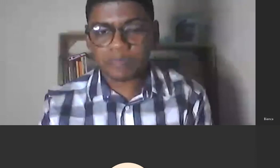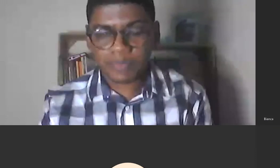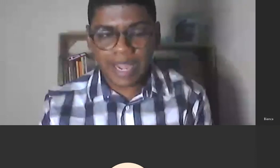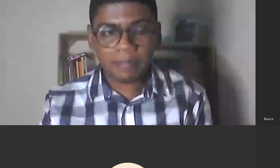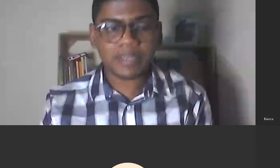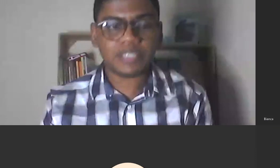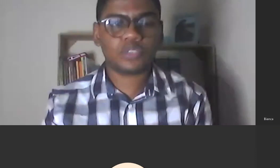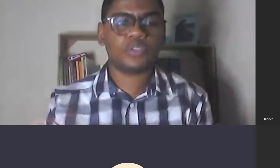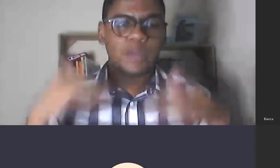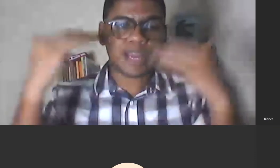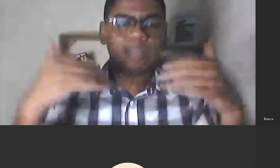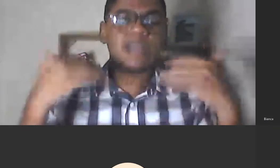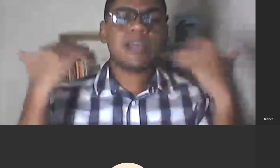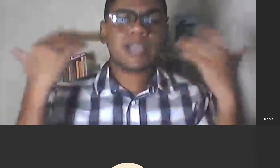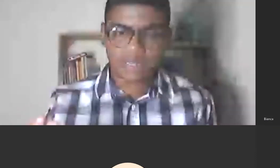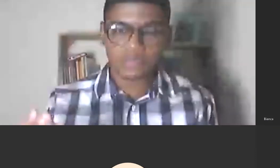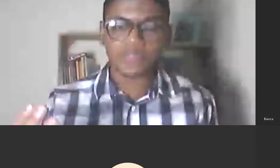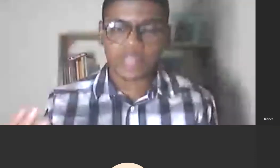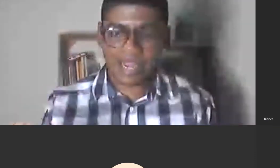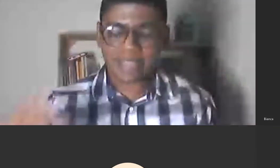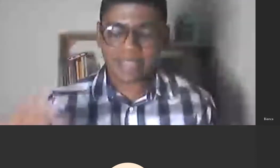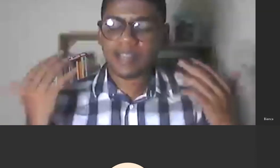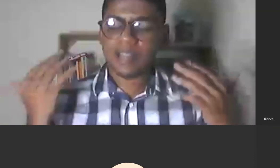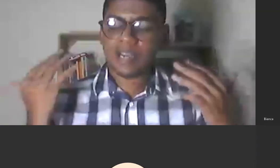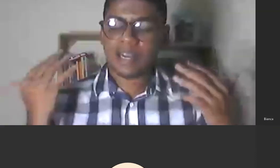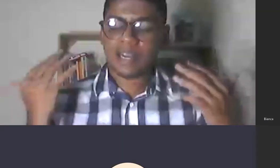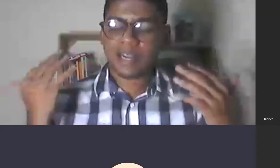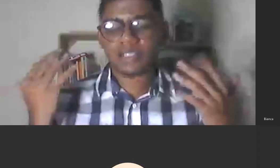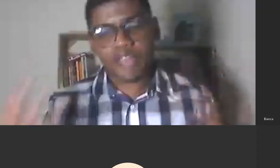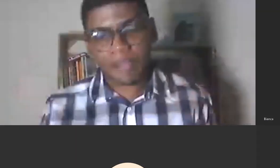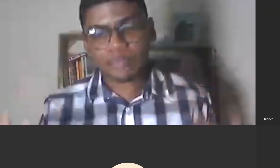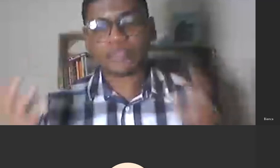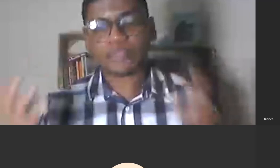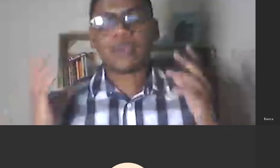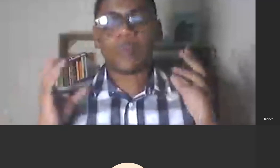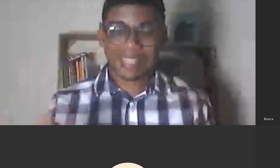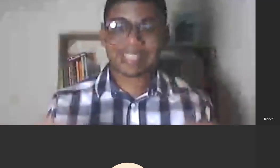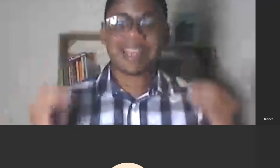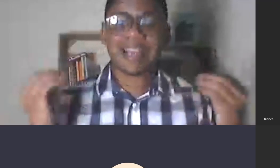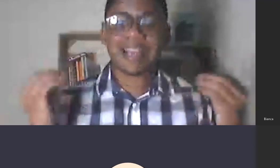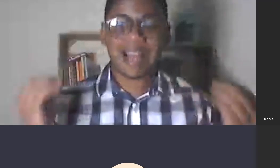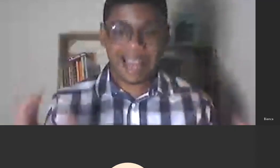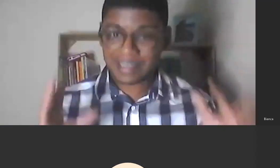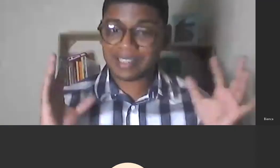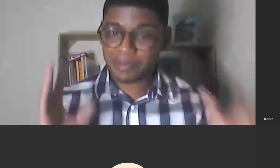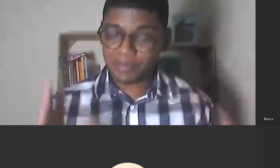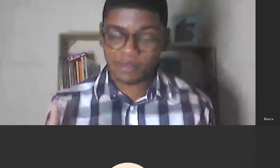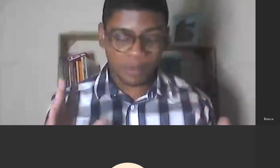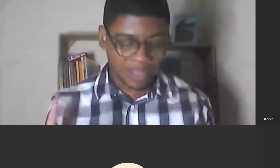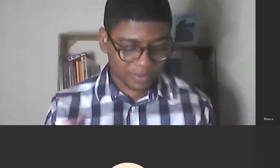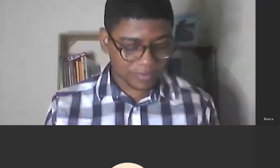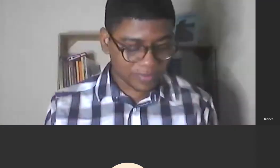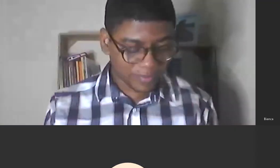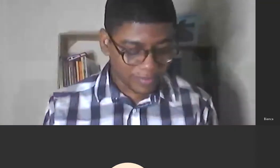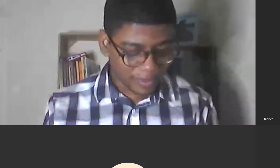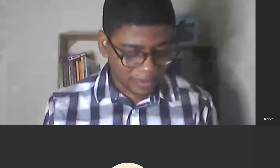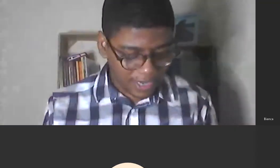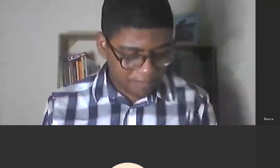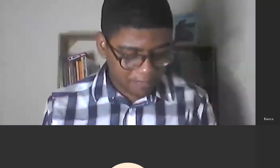não viu, tá? Para a gente continuar caminhando nos sinais de verbos com a letra A, nesse primeiro